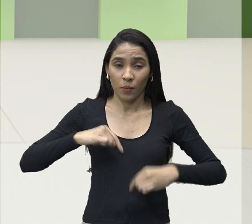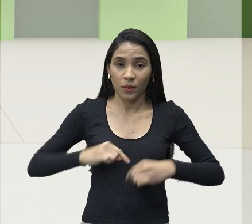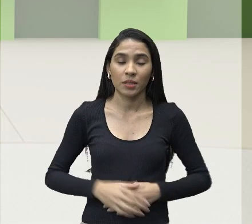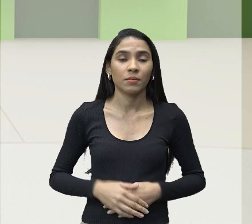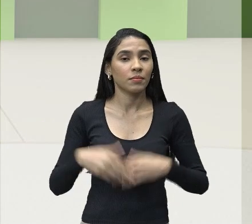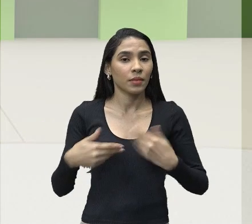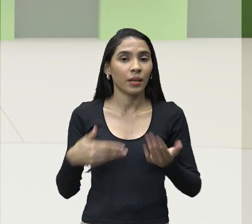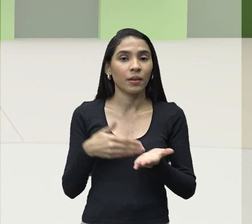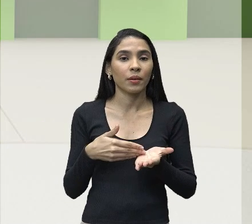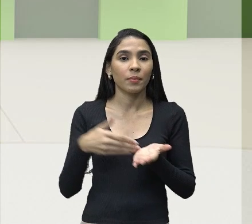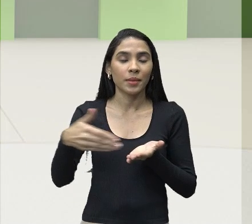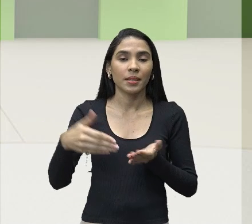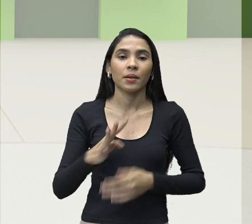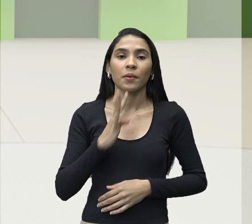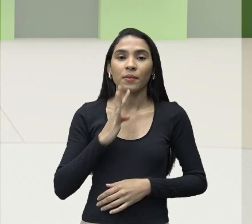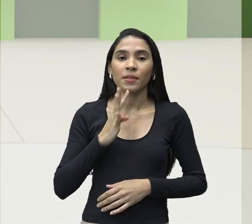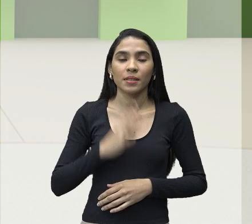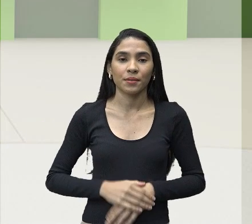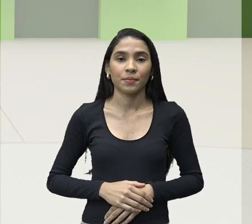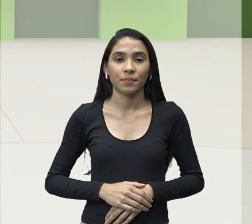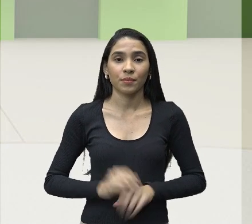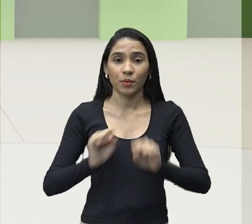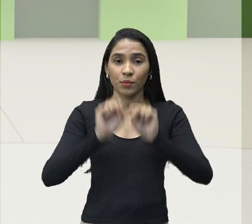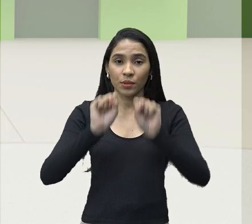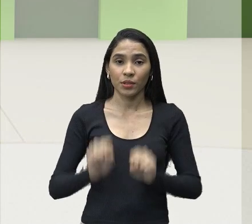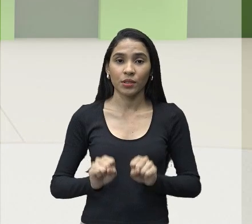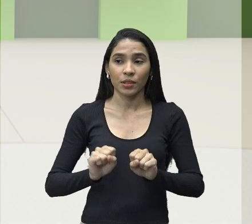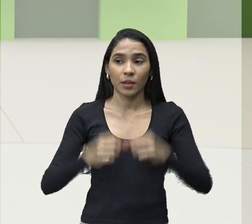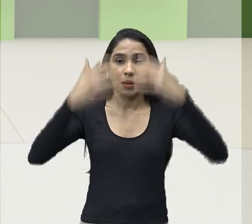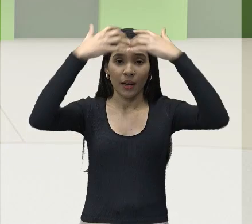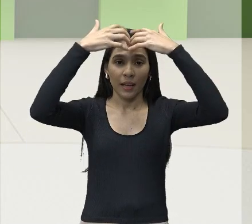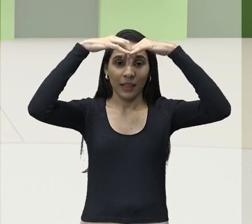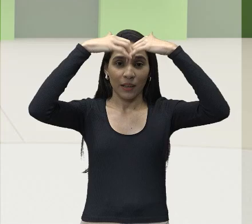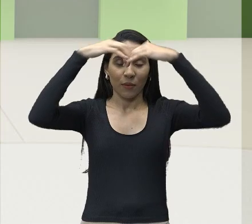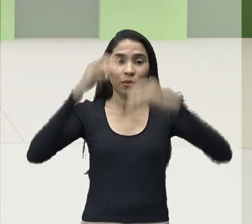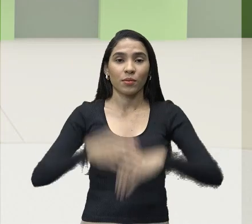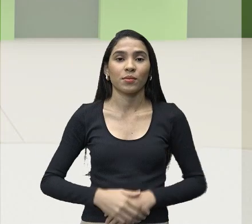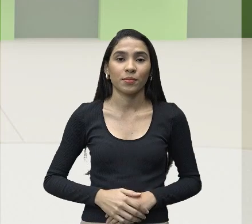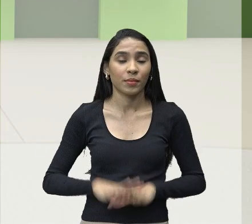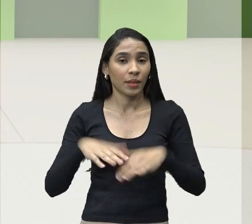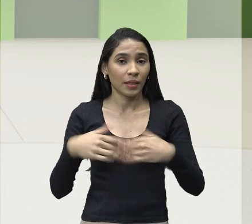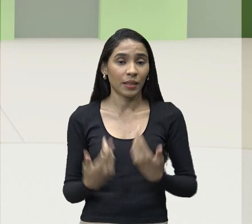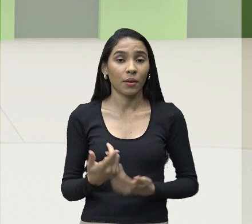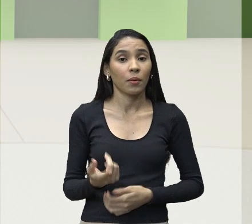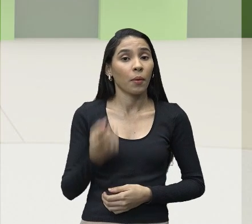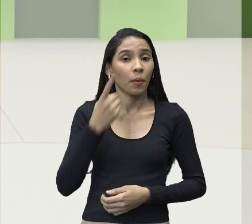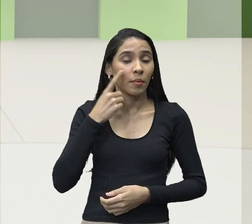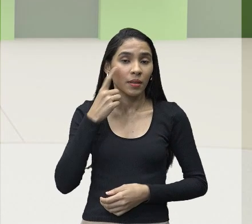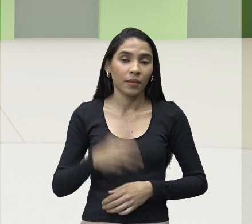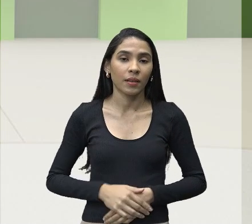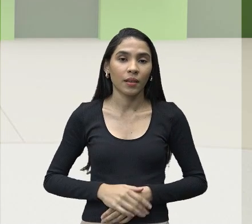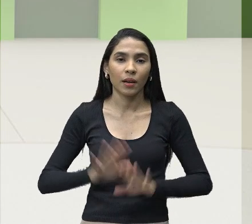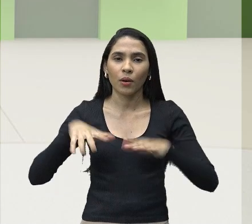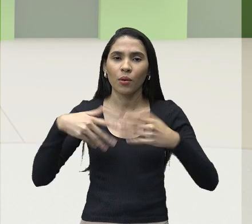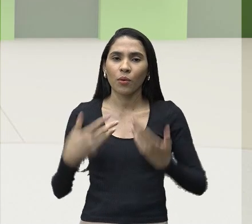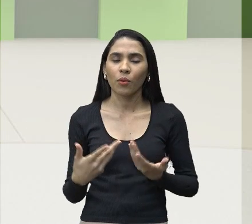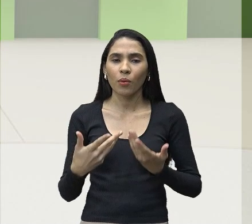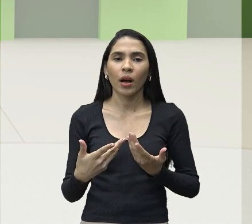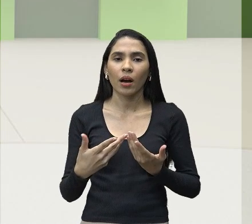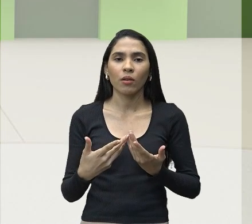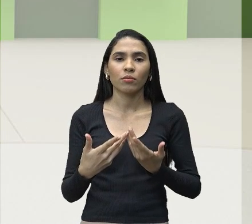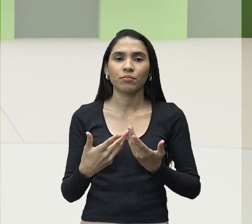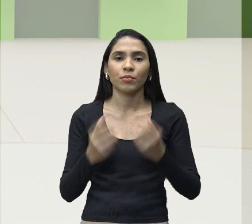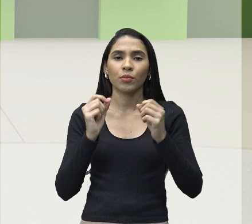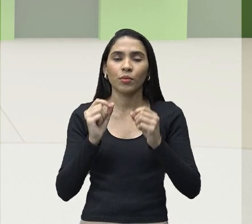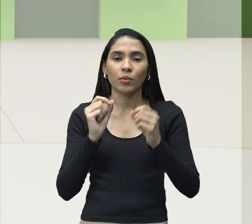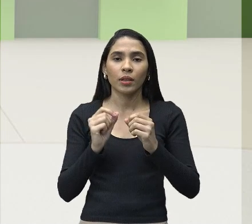vamos iniciar conhecendo o sistema nervoso. Então, a gente vai observar quais são os órgãos que fazem